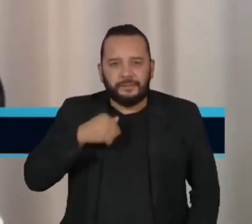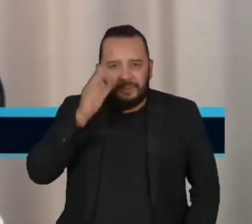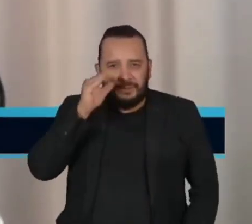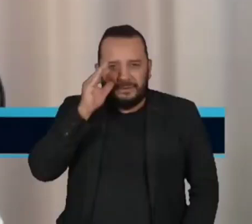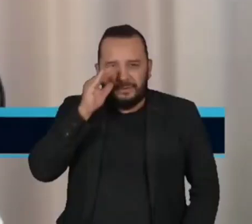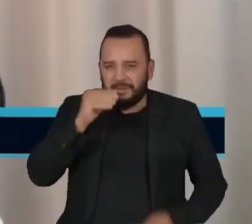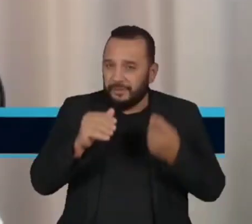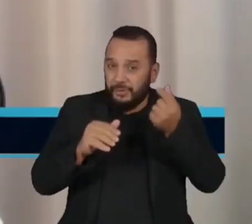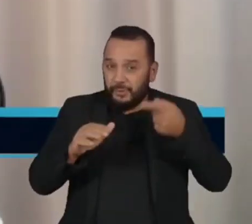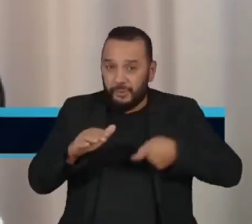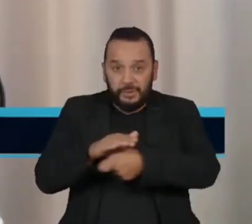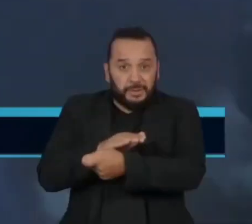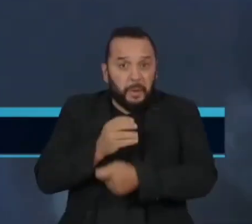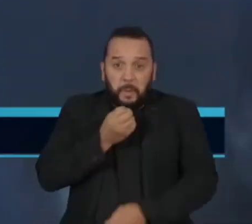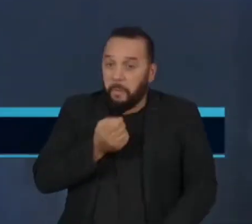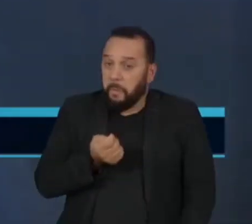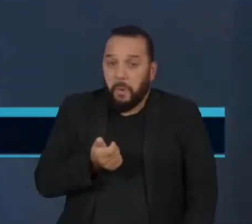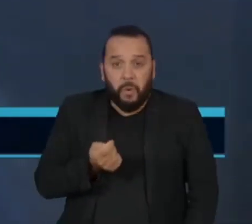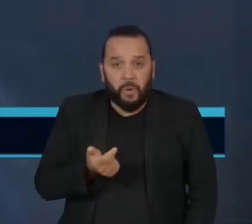agências reguladoras do país.